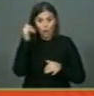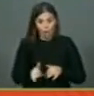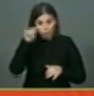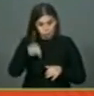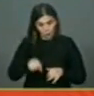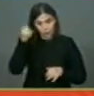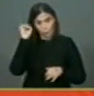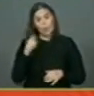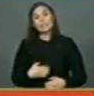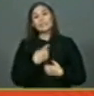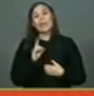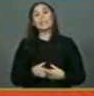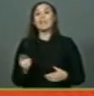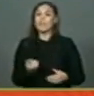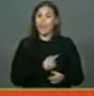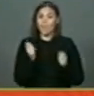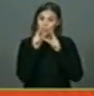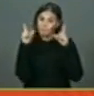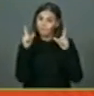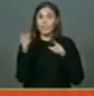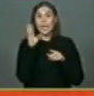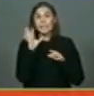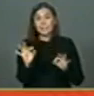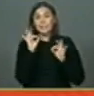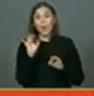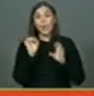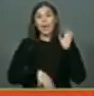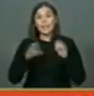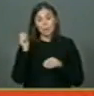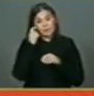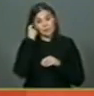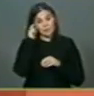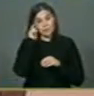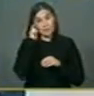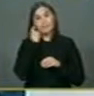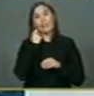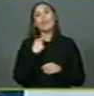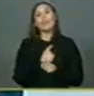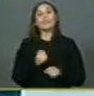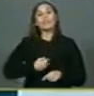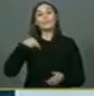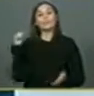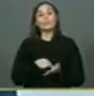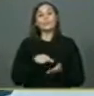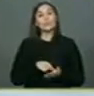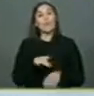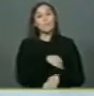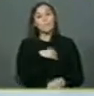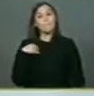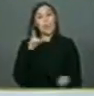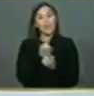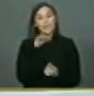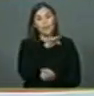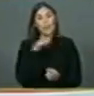É, isto quer dizer que deve nós... despertar-nos para que saibamos o que é que se passa connosco, não é? Despertar-nos para exigirmos ao nosso médico assistente que